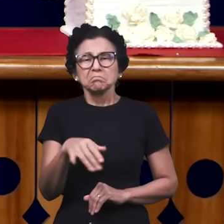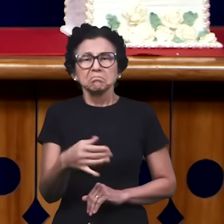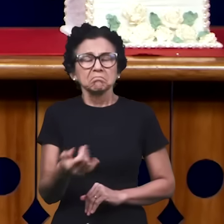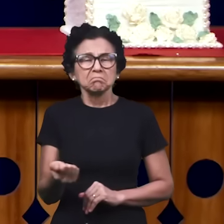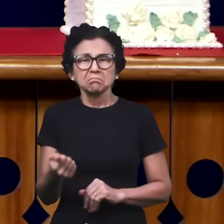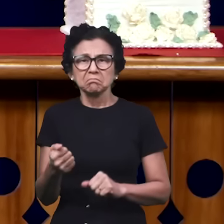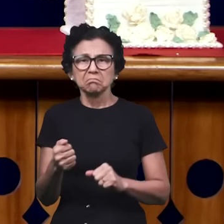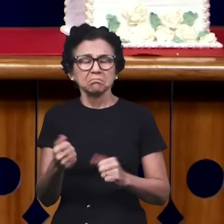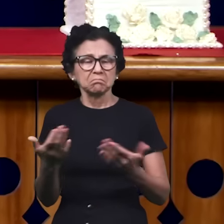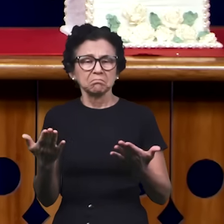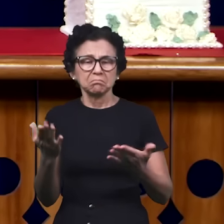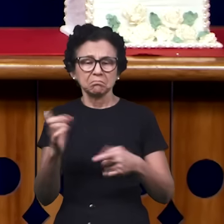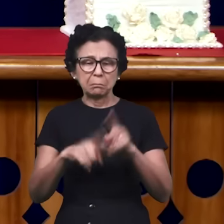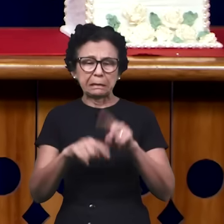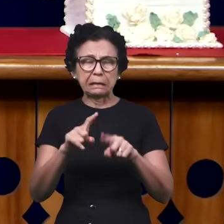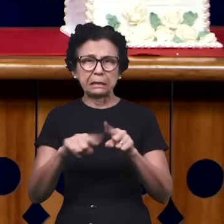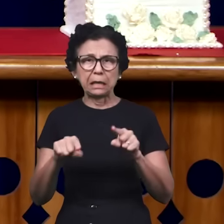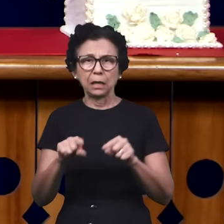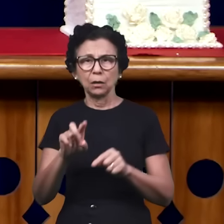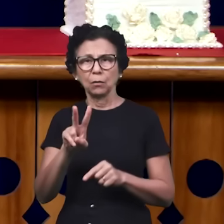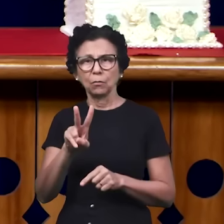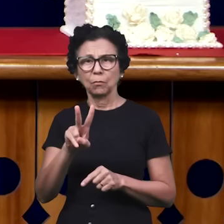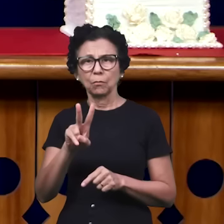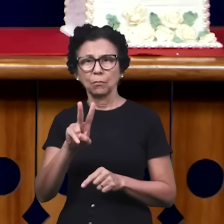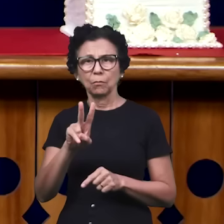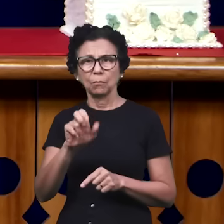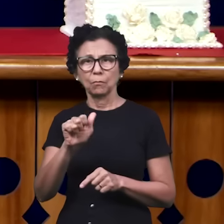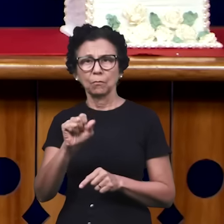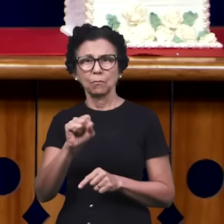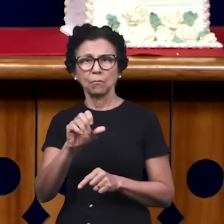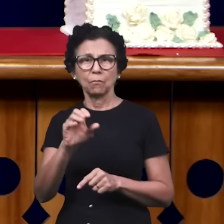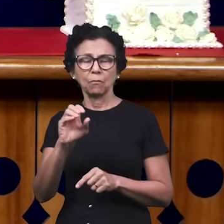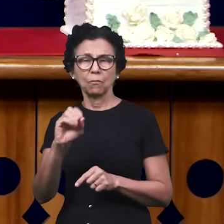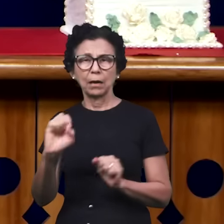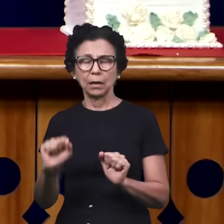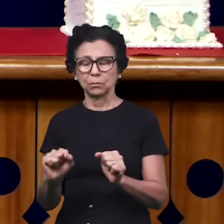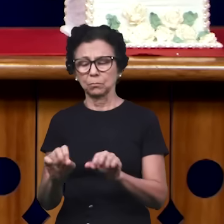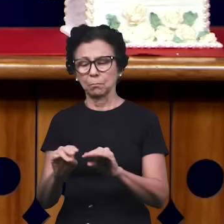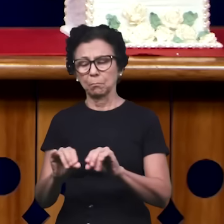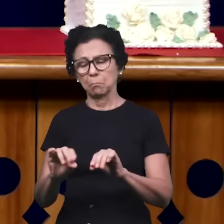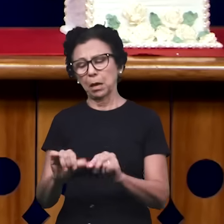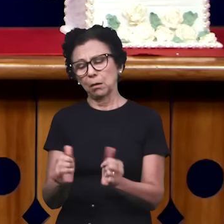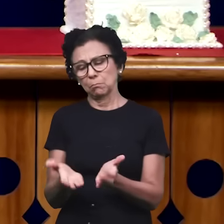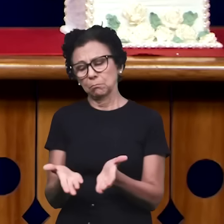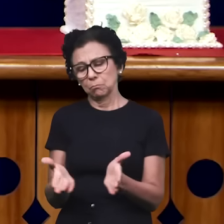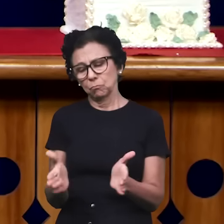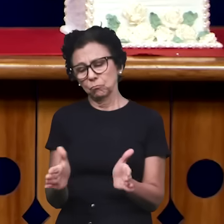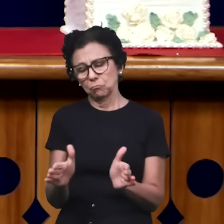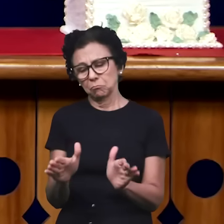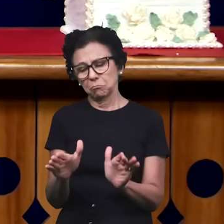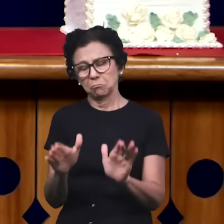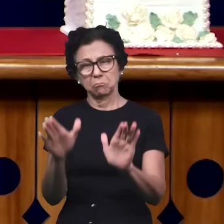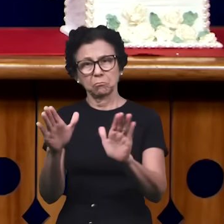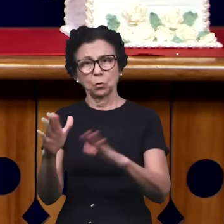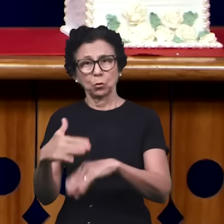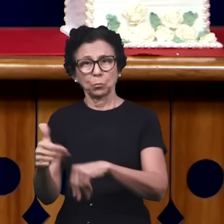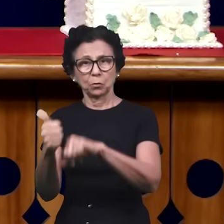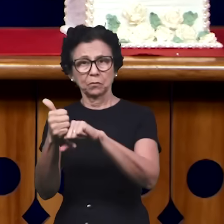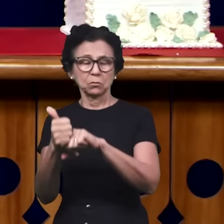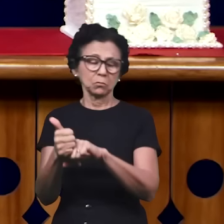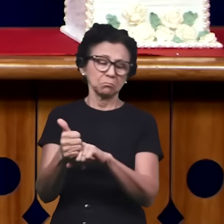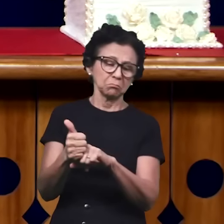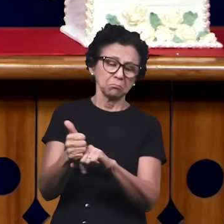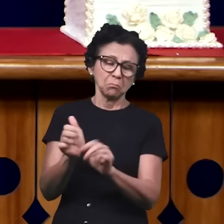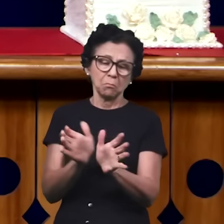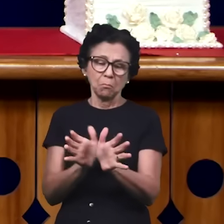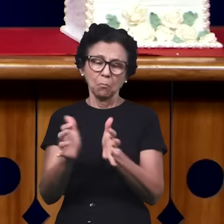seja, é um ser inanimado. O vaso não tem vida própria ali na mão do oleiro. O oleiro ele faz daquele barro o vaso